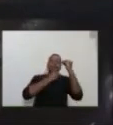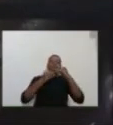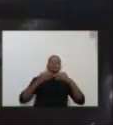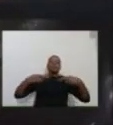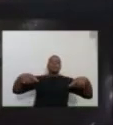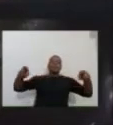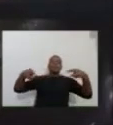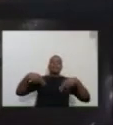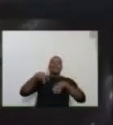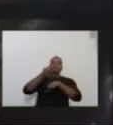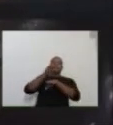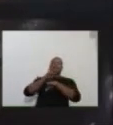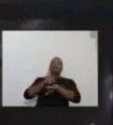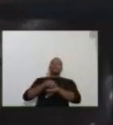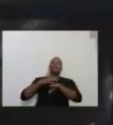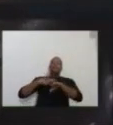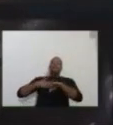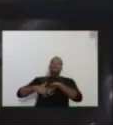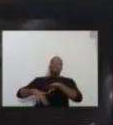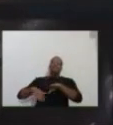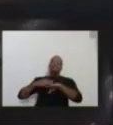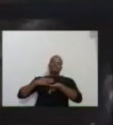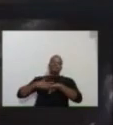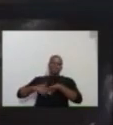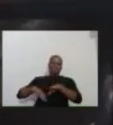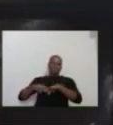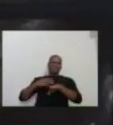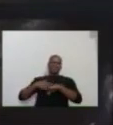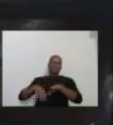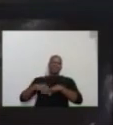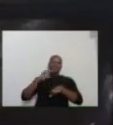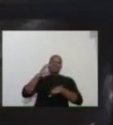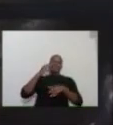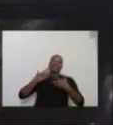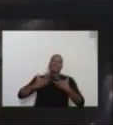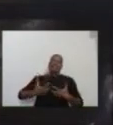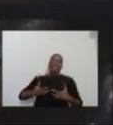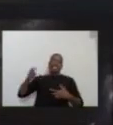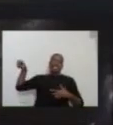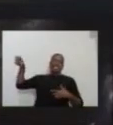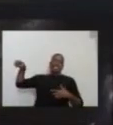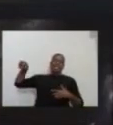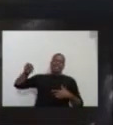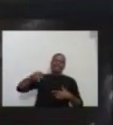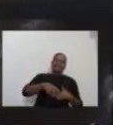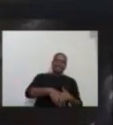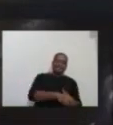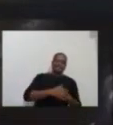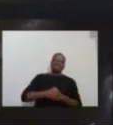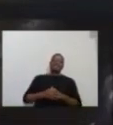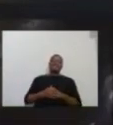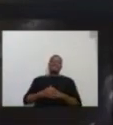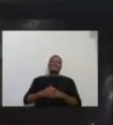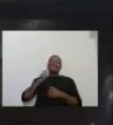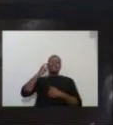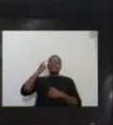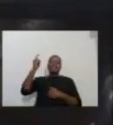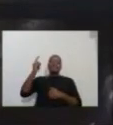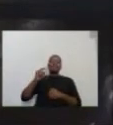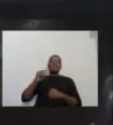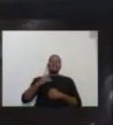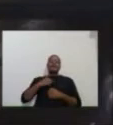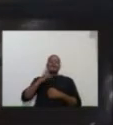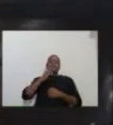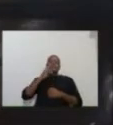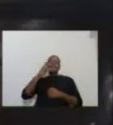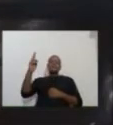viagem. E para criar mais coragem, acendi o meu cigarro, depois disse a um irmão meu: eu vou